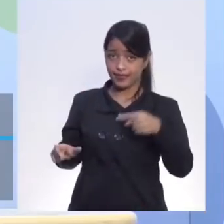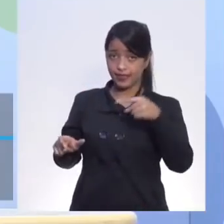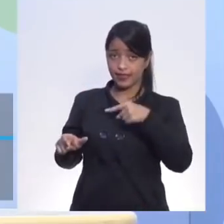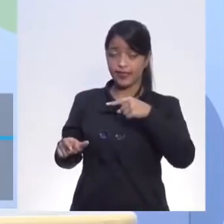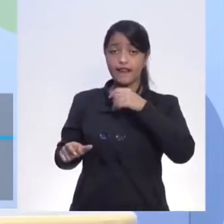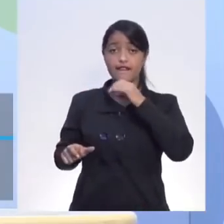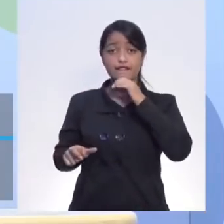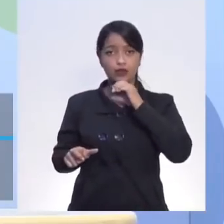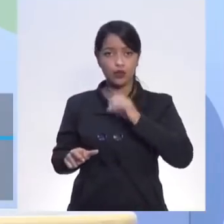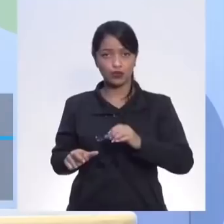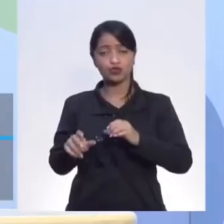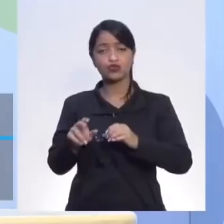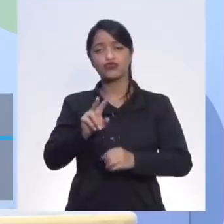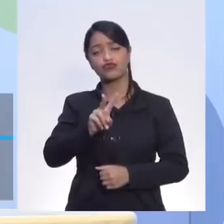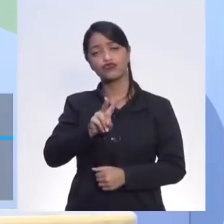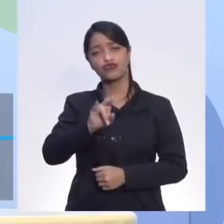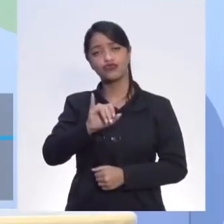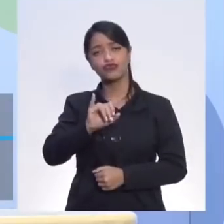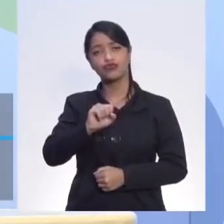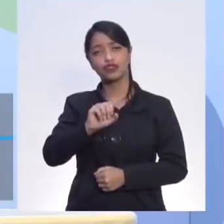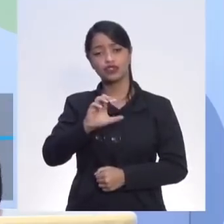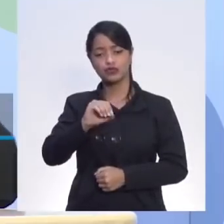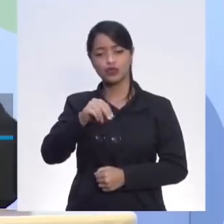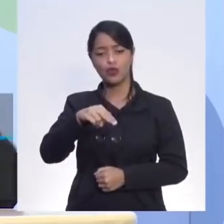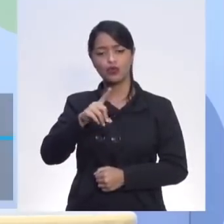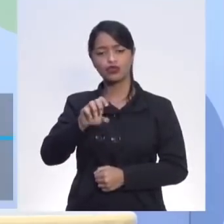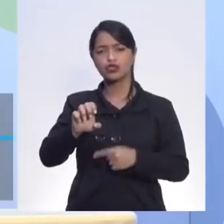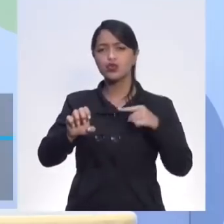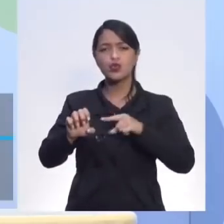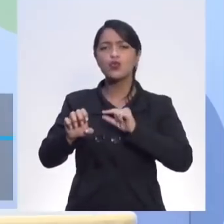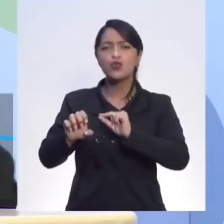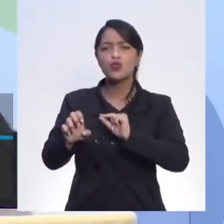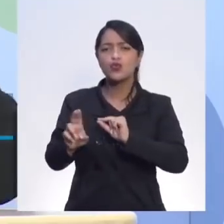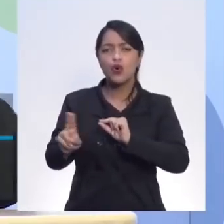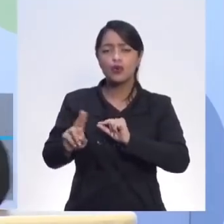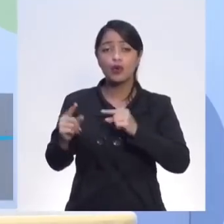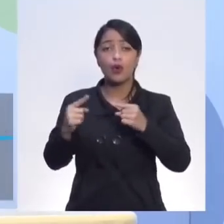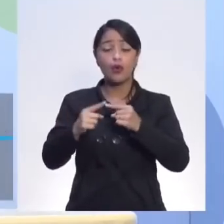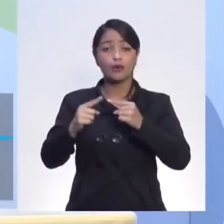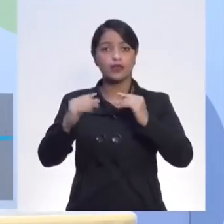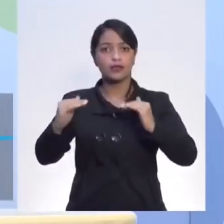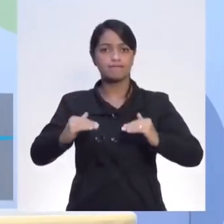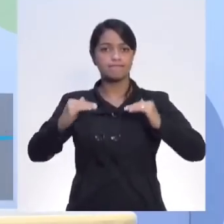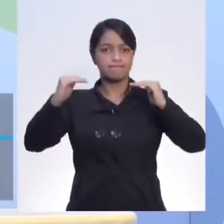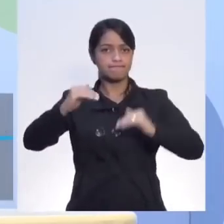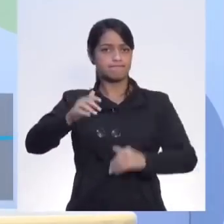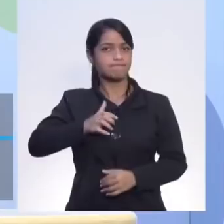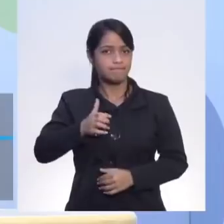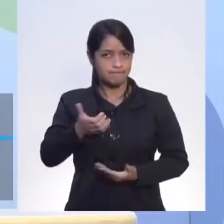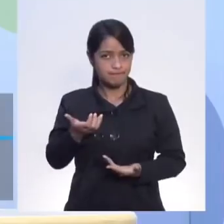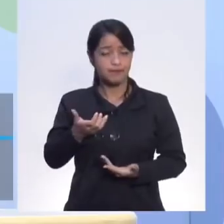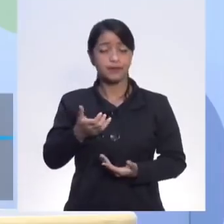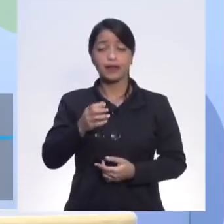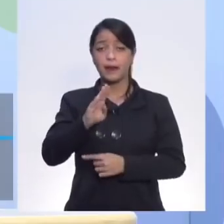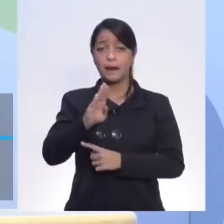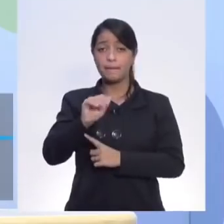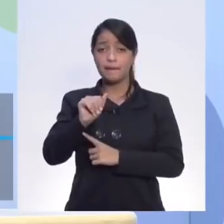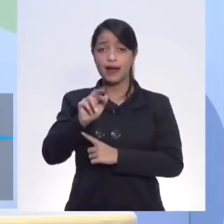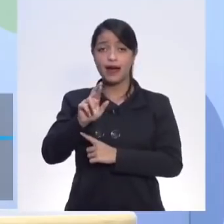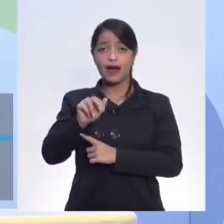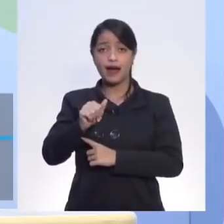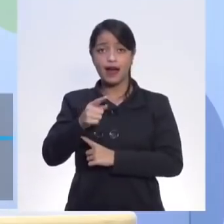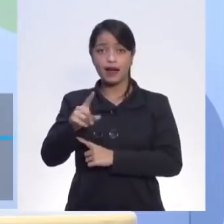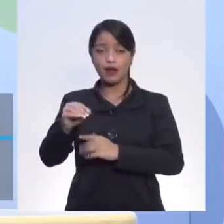Visconde é um título nobre aí também, né? Ele é superior a barão e inferior a conde. Então tem